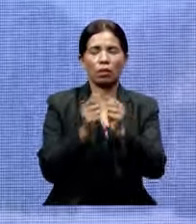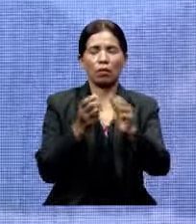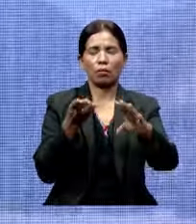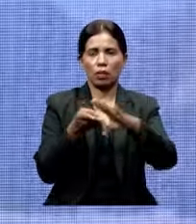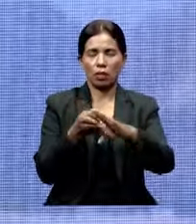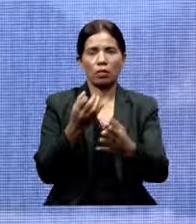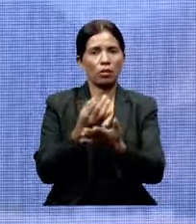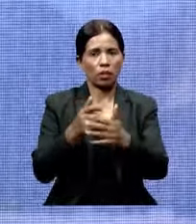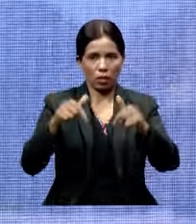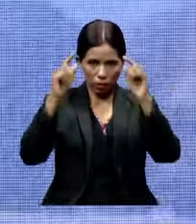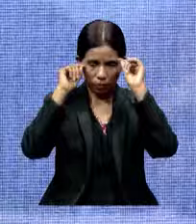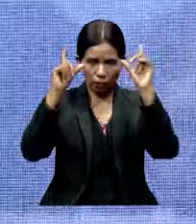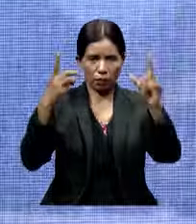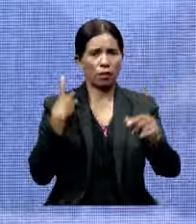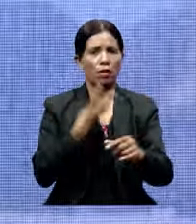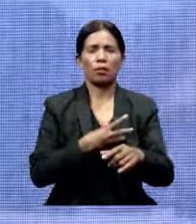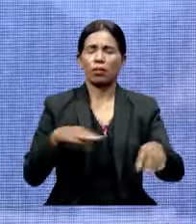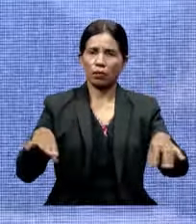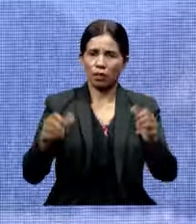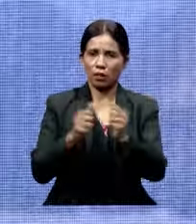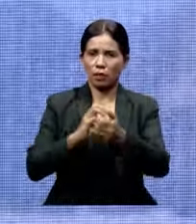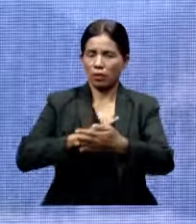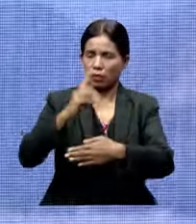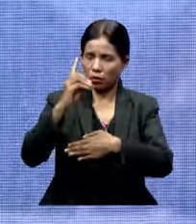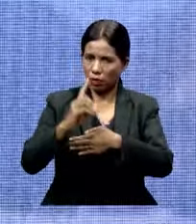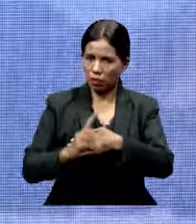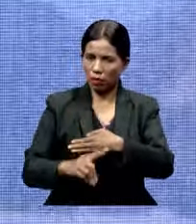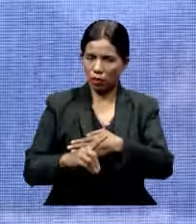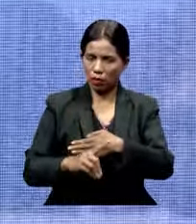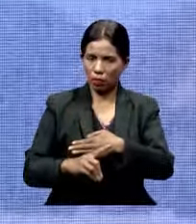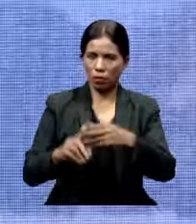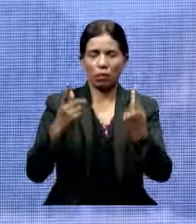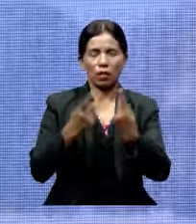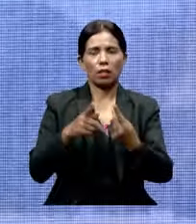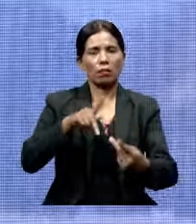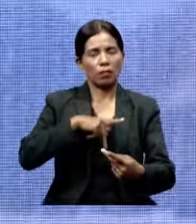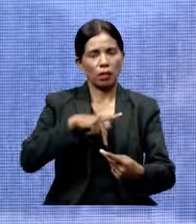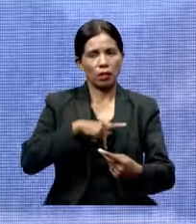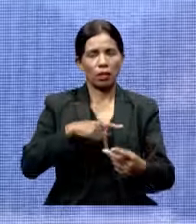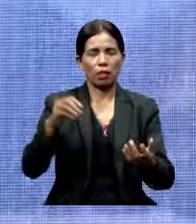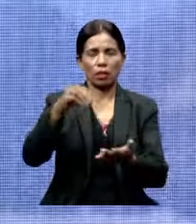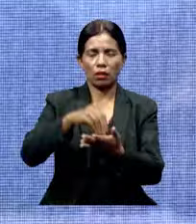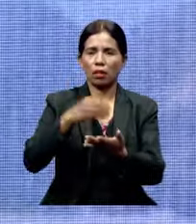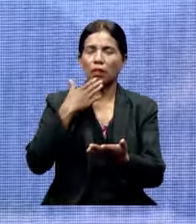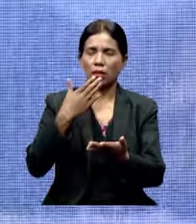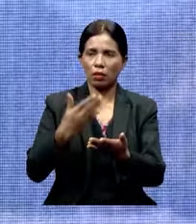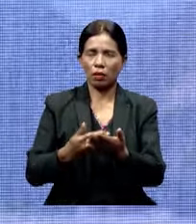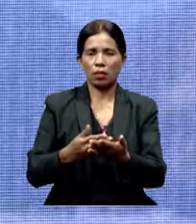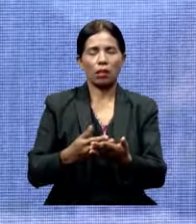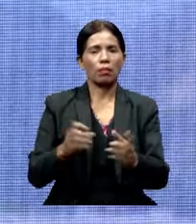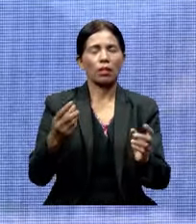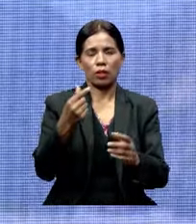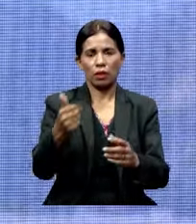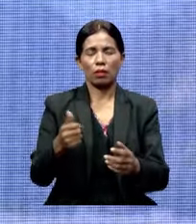financeiro iha Timor-Leste. No ami serviço hela atu desenvolvimento setor privado la progride, tamba limita dei